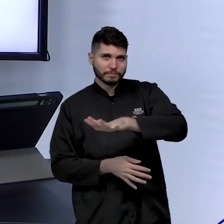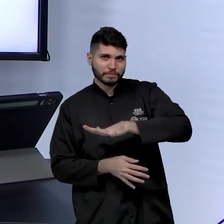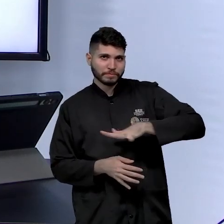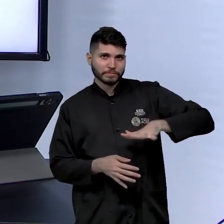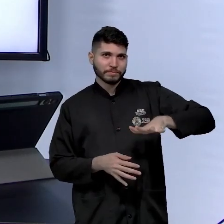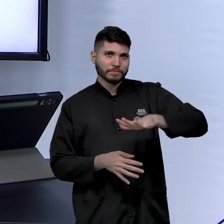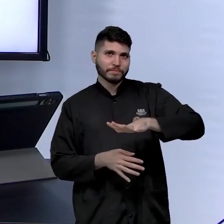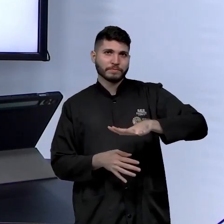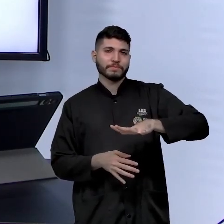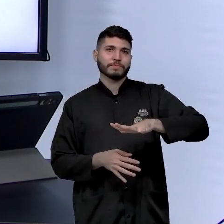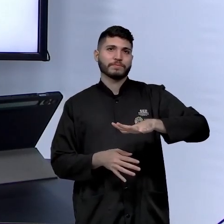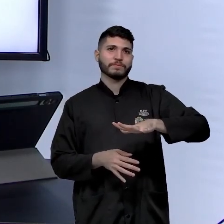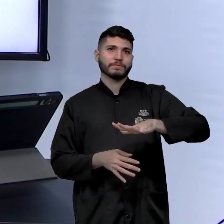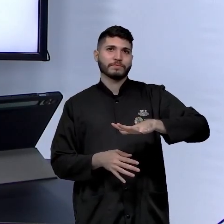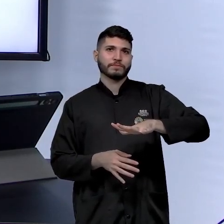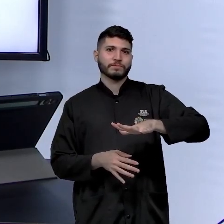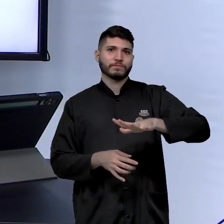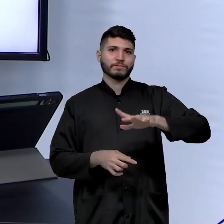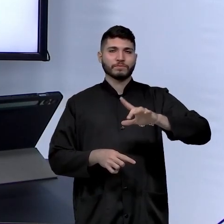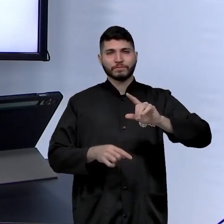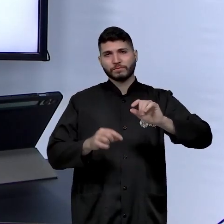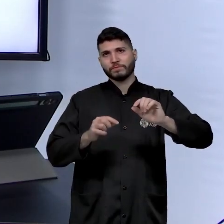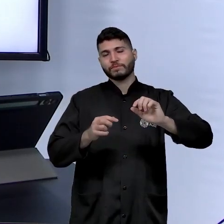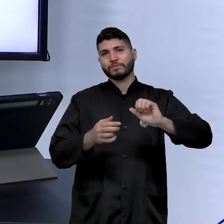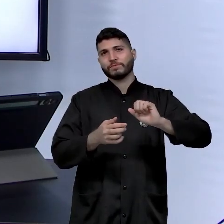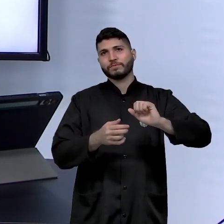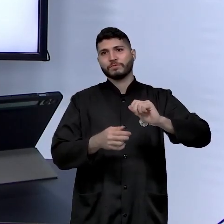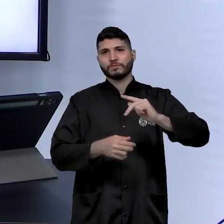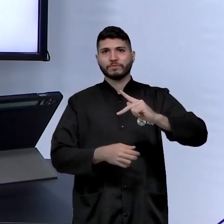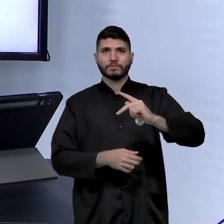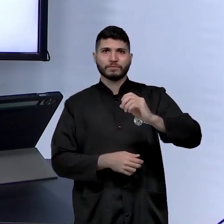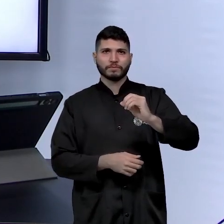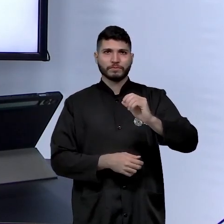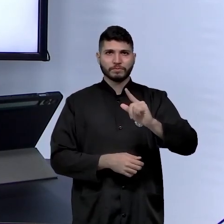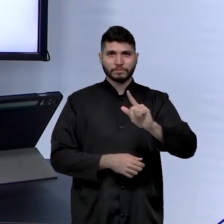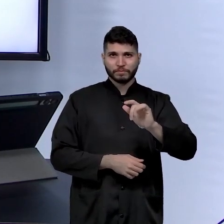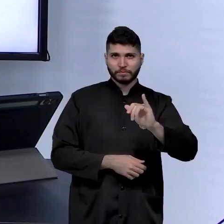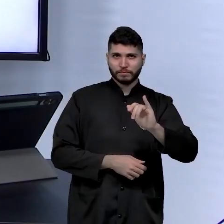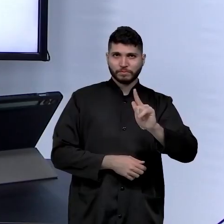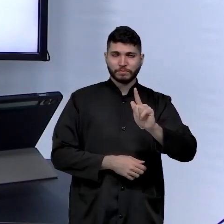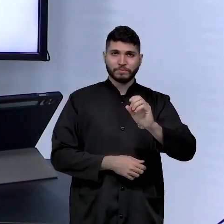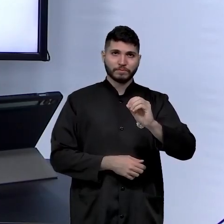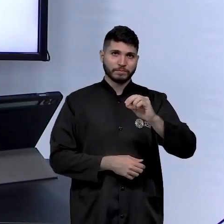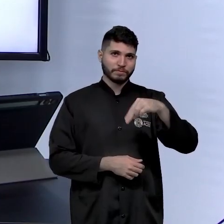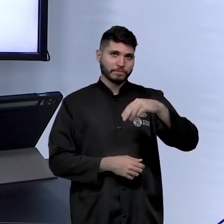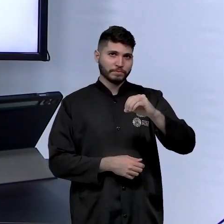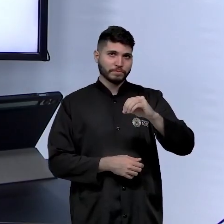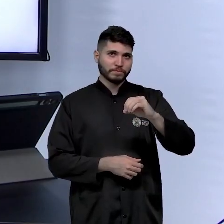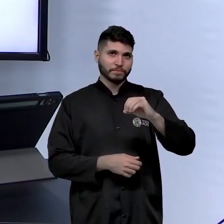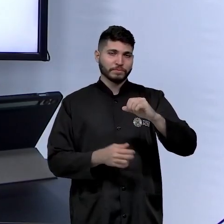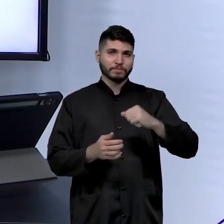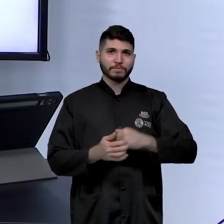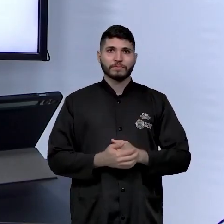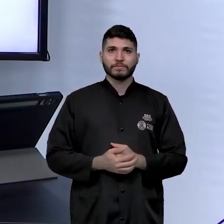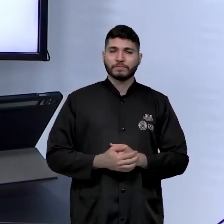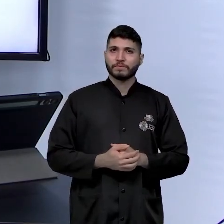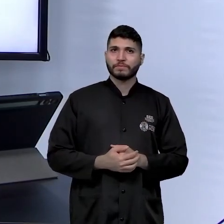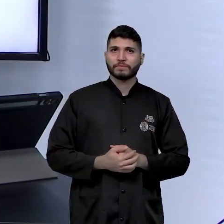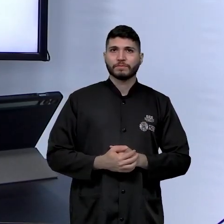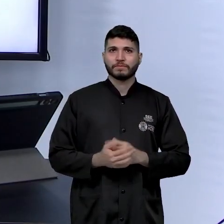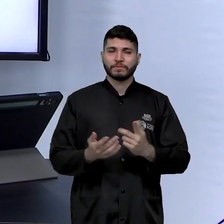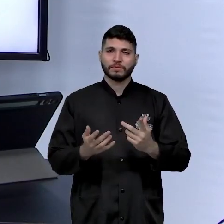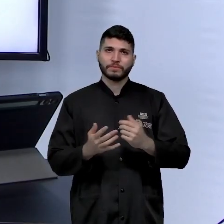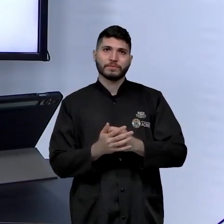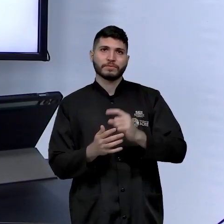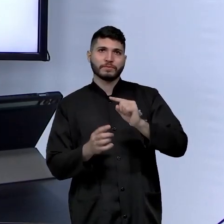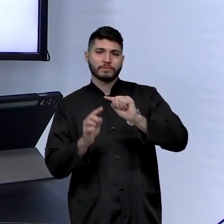de um polígono, que são aqueles corpos que não são redondos, e também conversar um pouco sobre